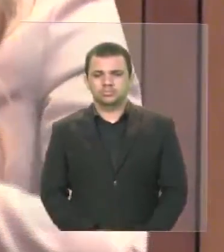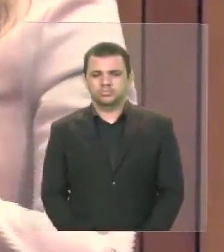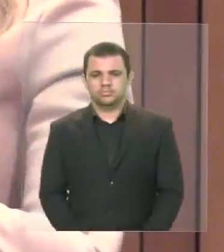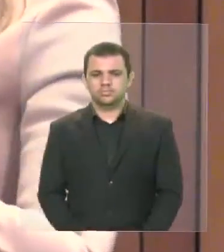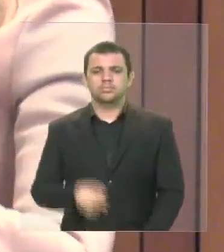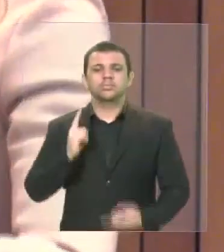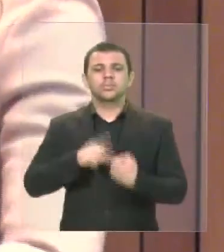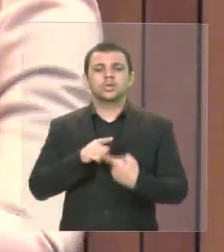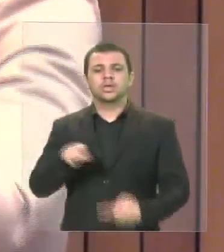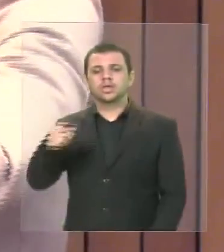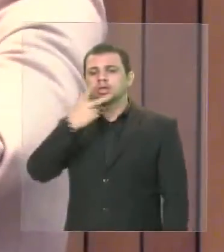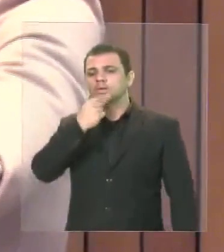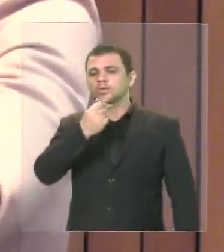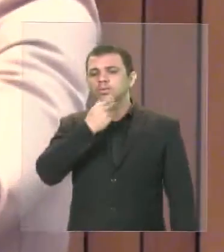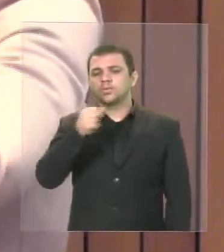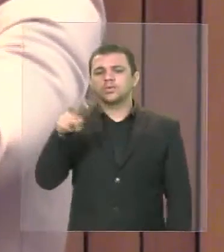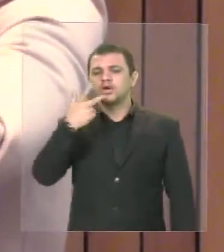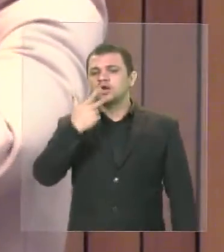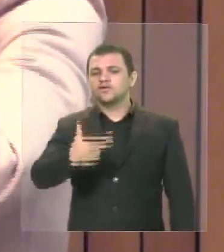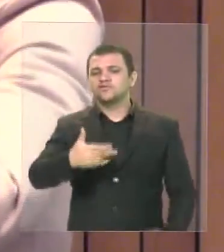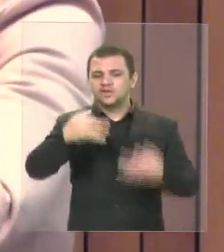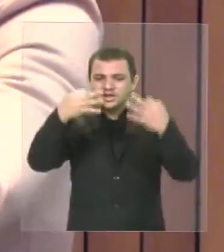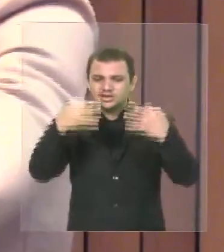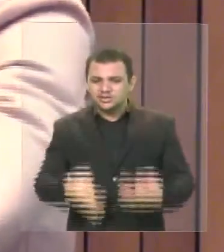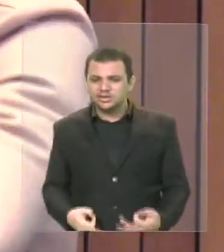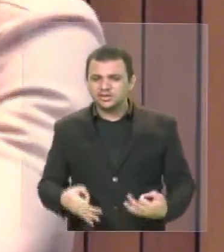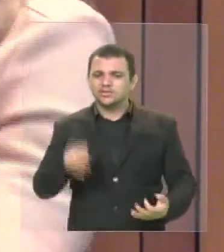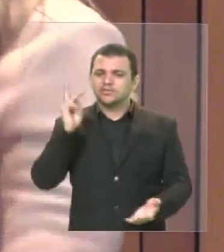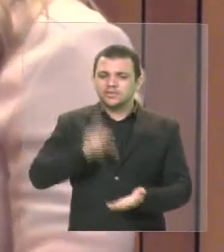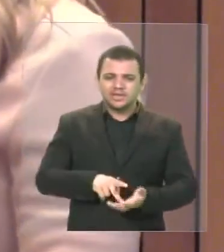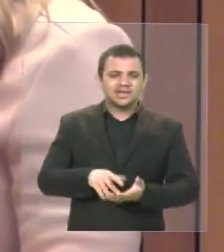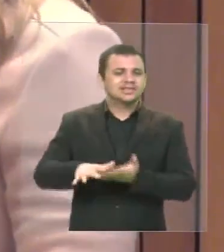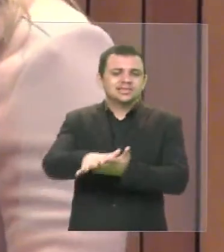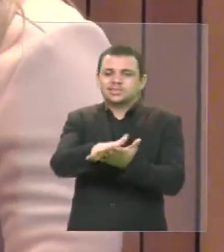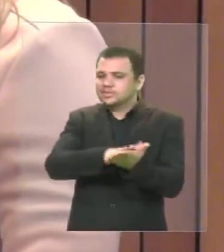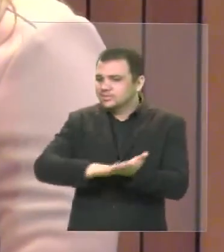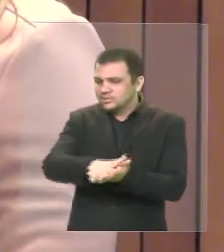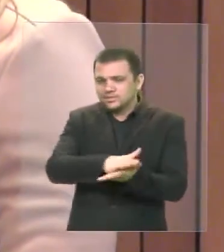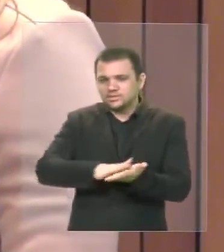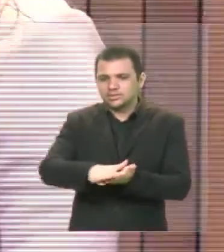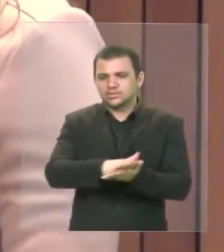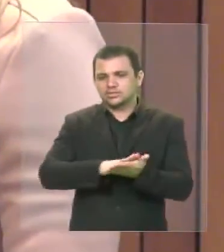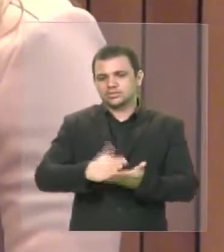Porque ele não fala uma declaração correta, deputado Rogério.